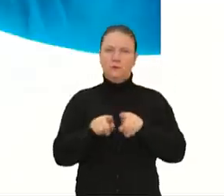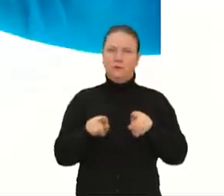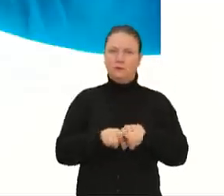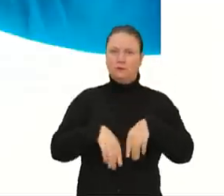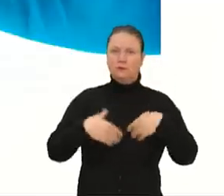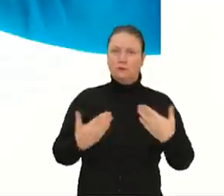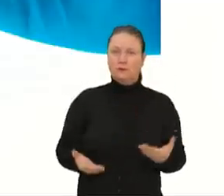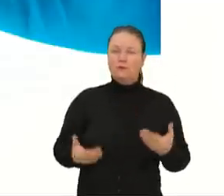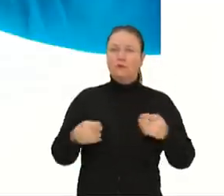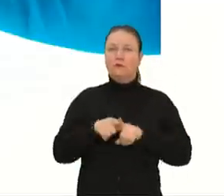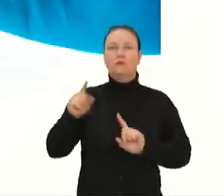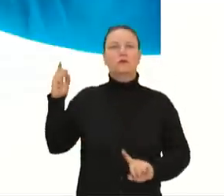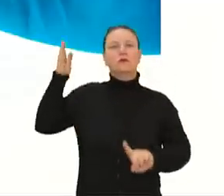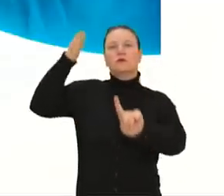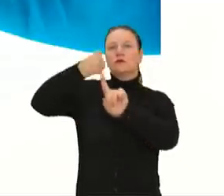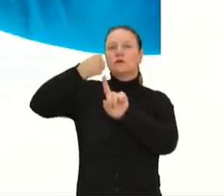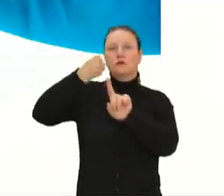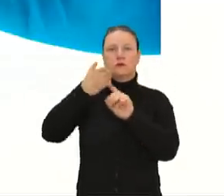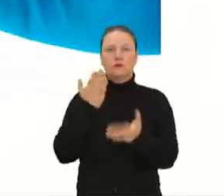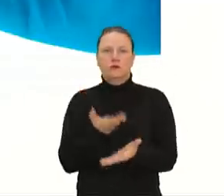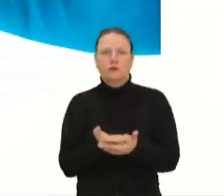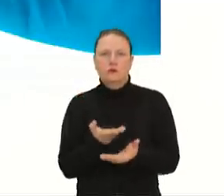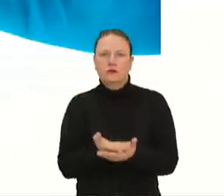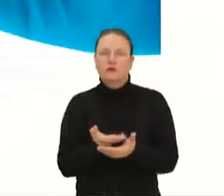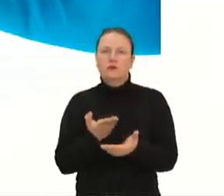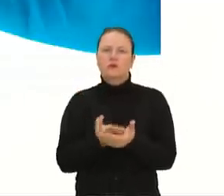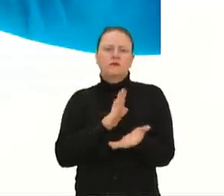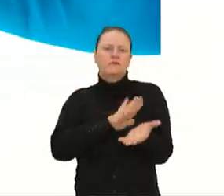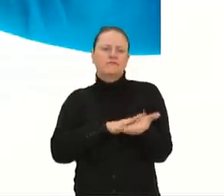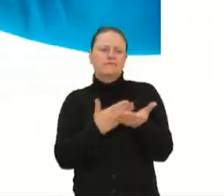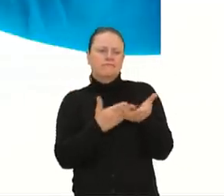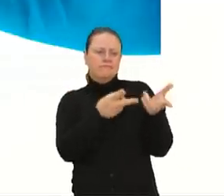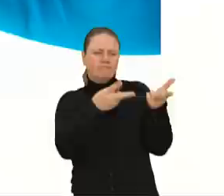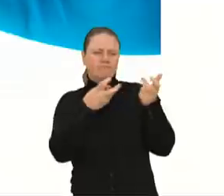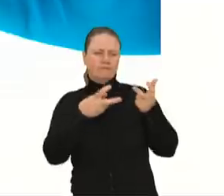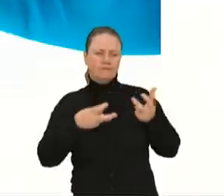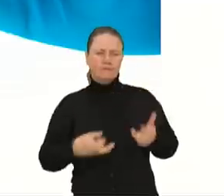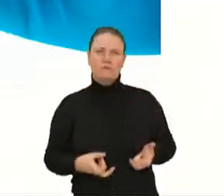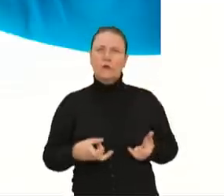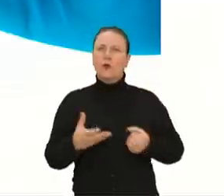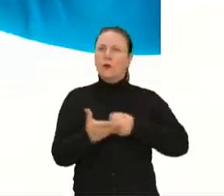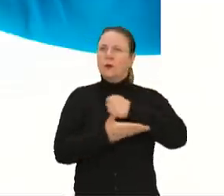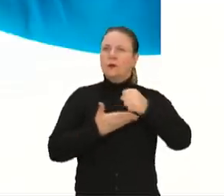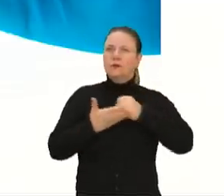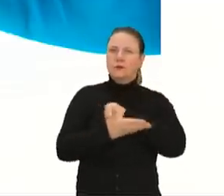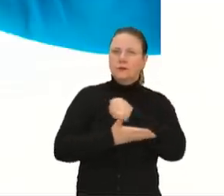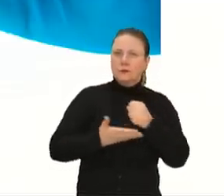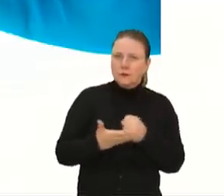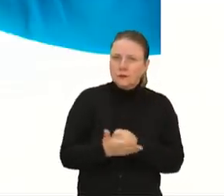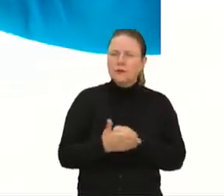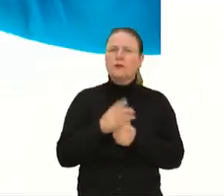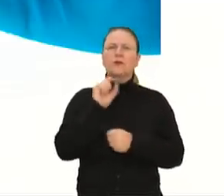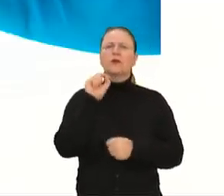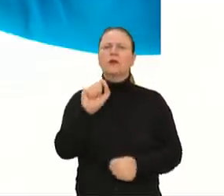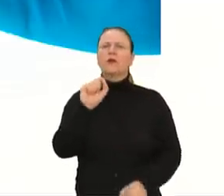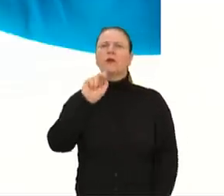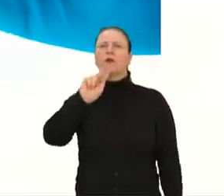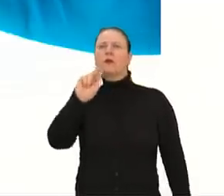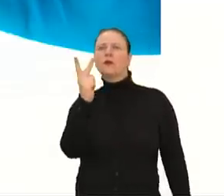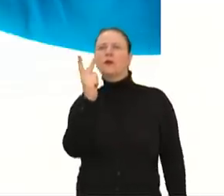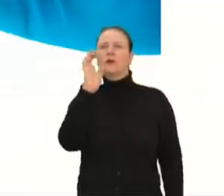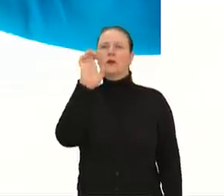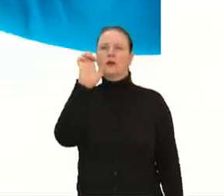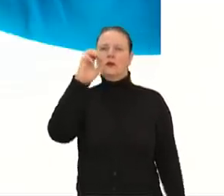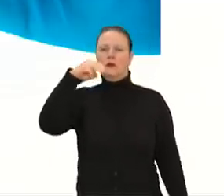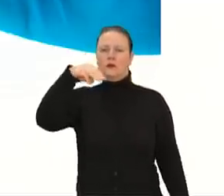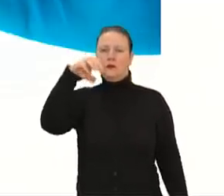aí, o objetivo dessa aula, então, é a gente interpretar, ter algumas noções básicas, bem básicas, de um hemograma, tá? Que é